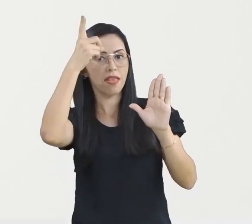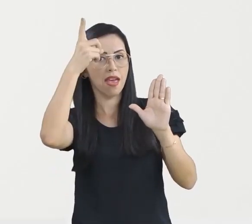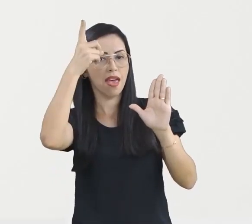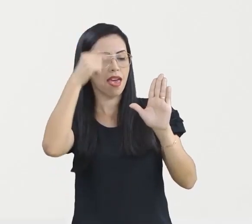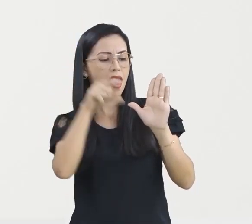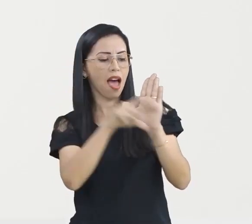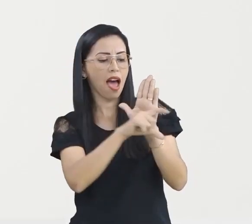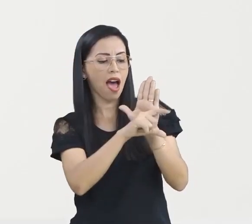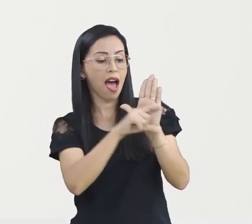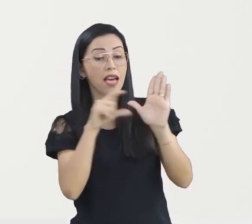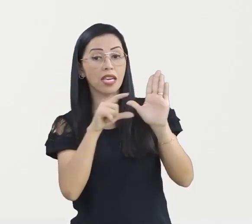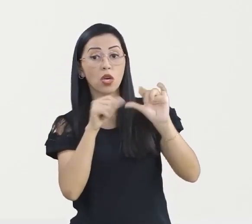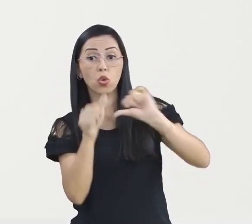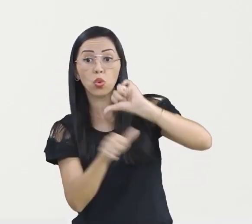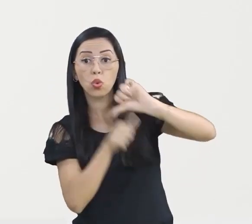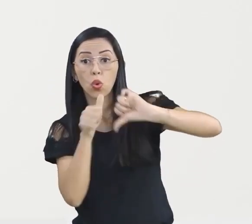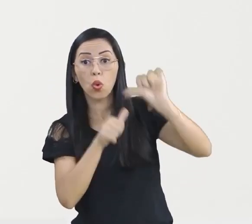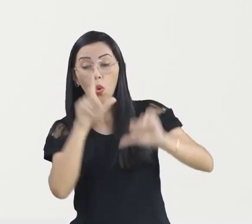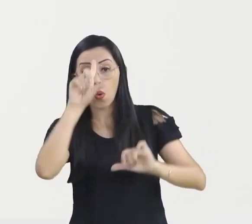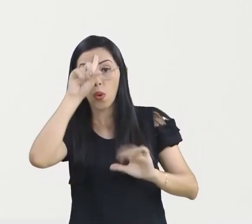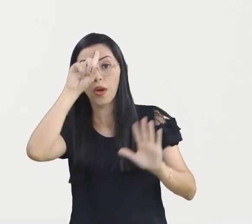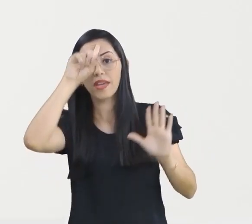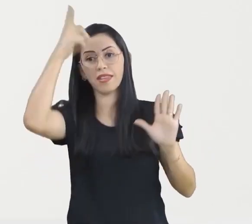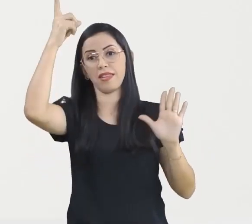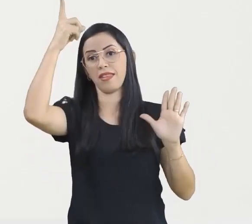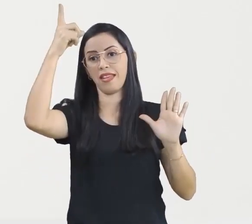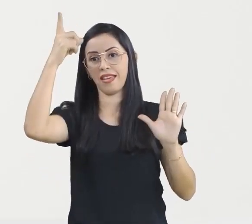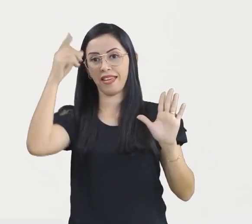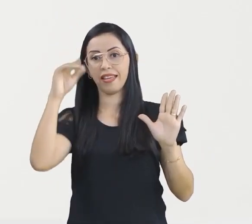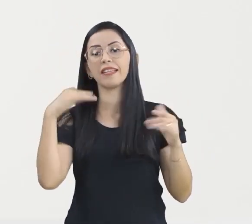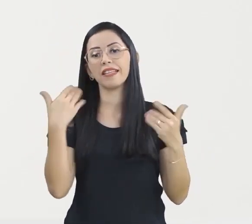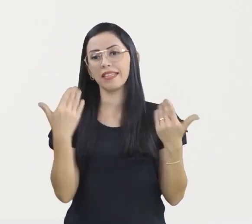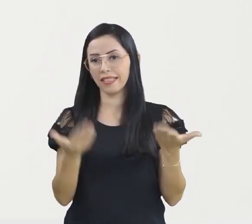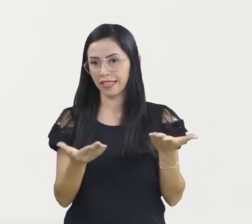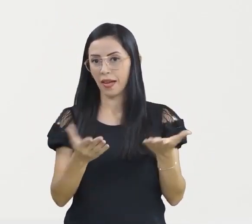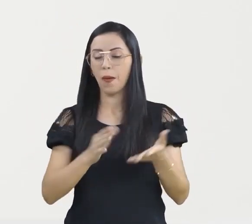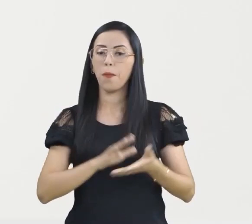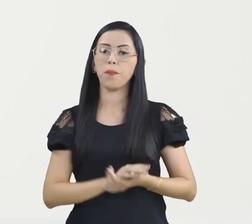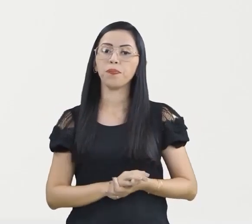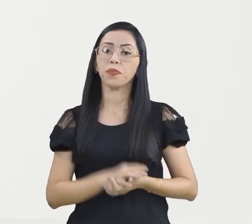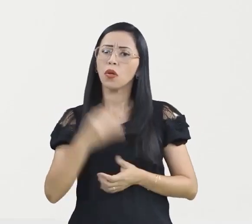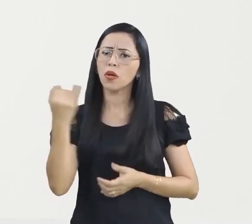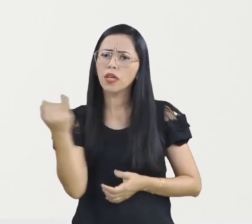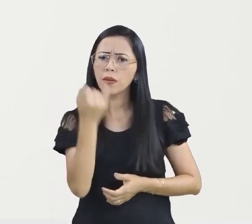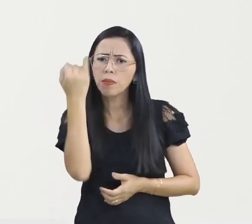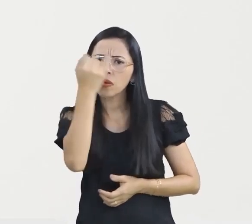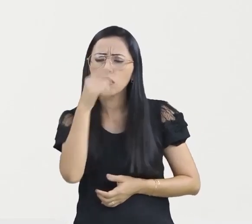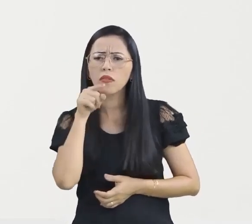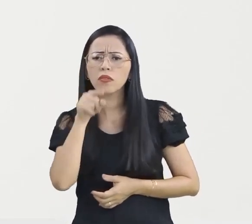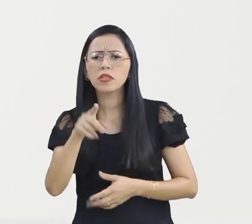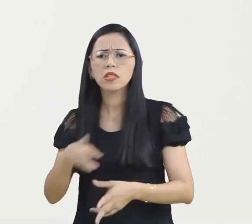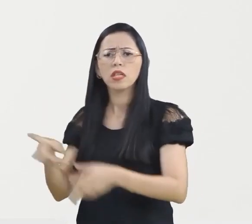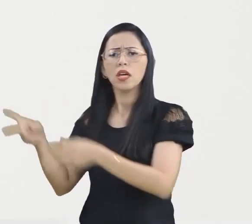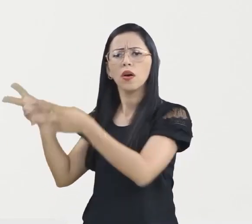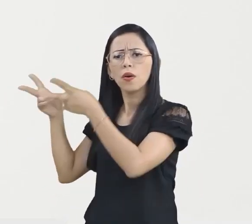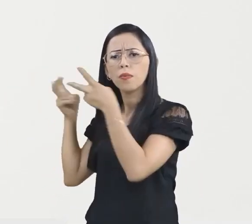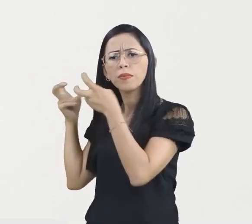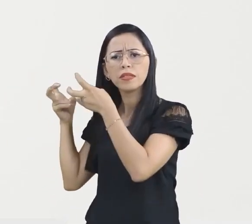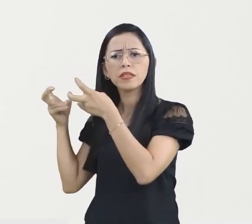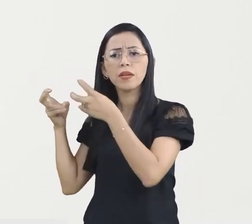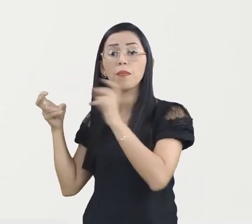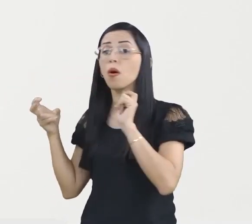de eu me manter nesse parágrafo, e aí eu vou para outro. E é importante que vocês observem o seguinte, isso